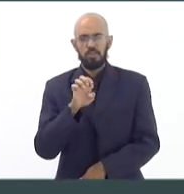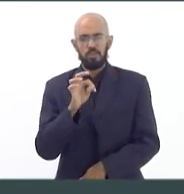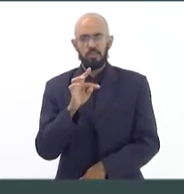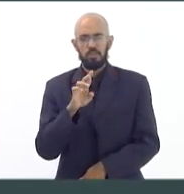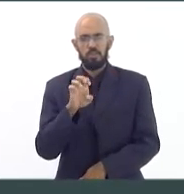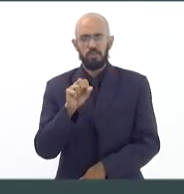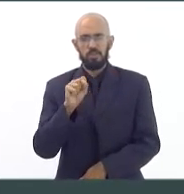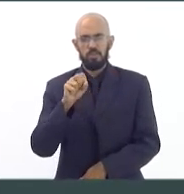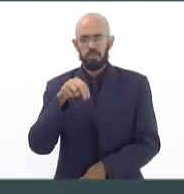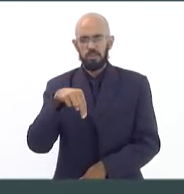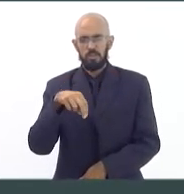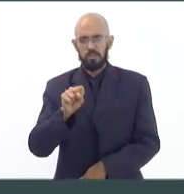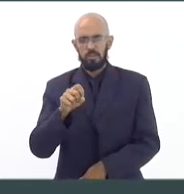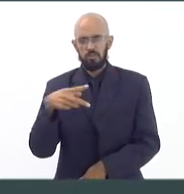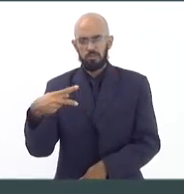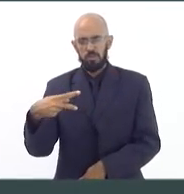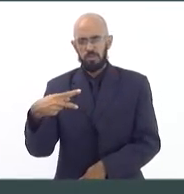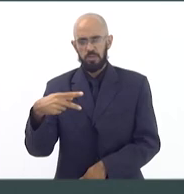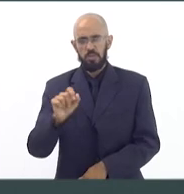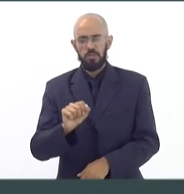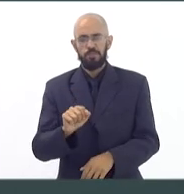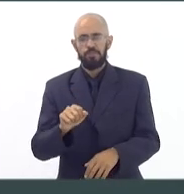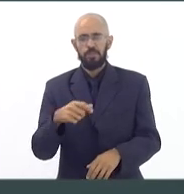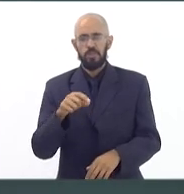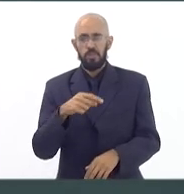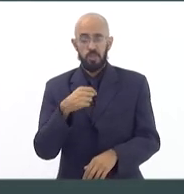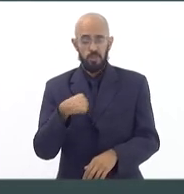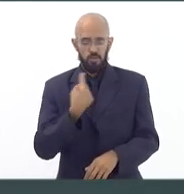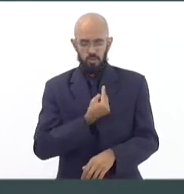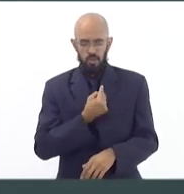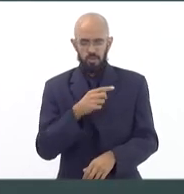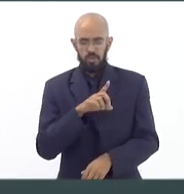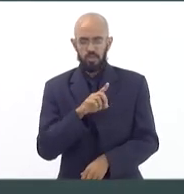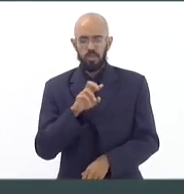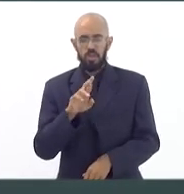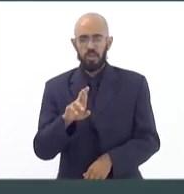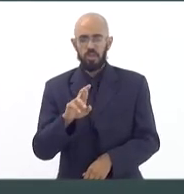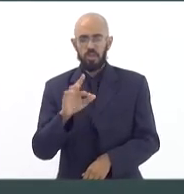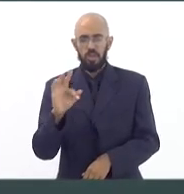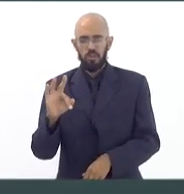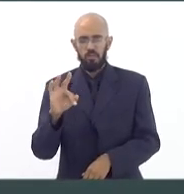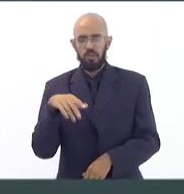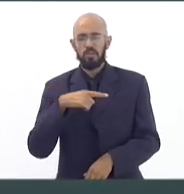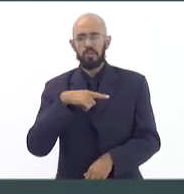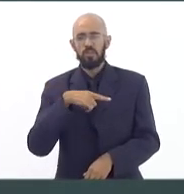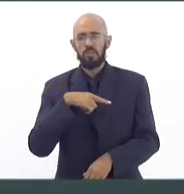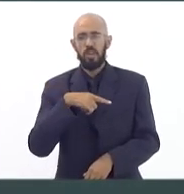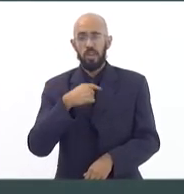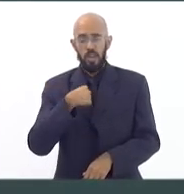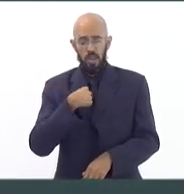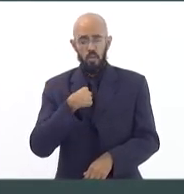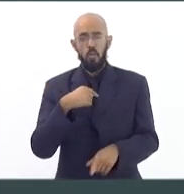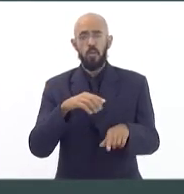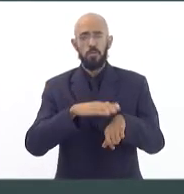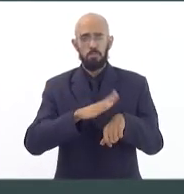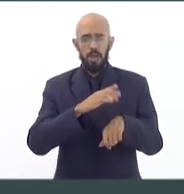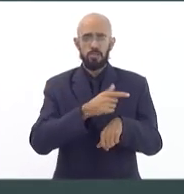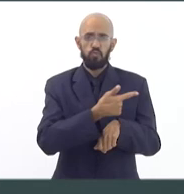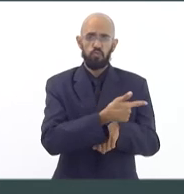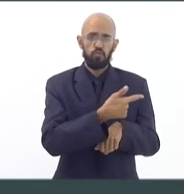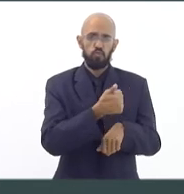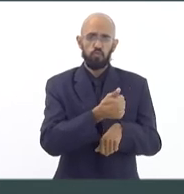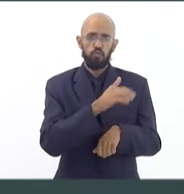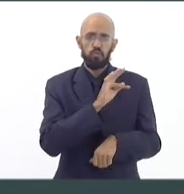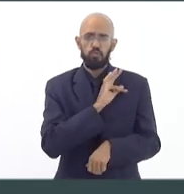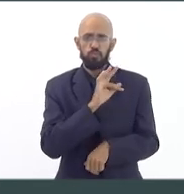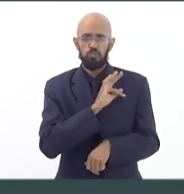e lá na drf o nosso efetivo Sou Eu de delegado e nós temos mais 21 policiais para cuidar do